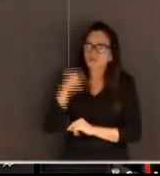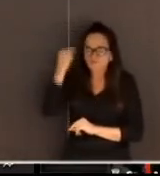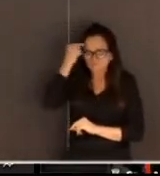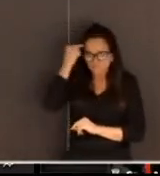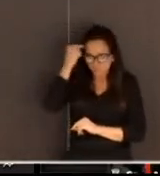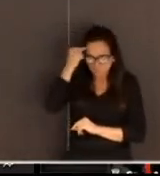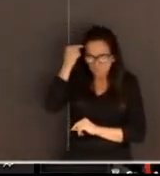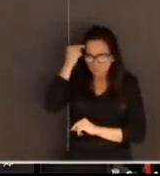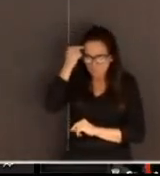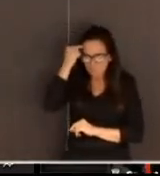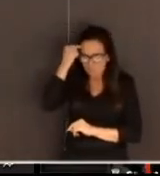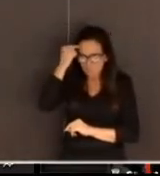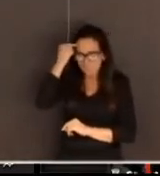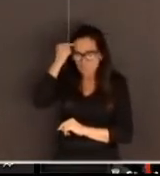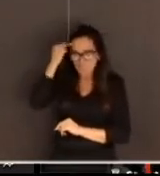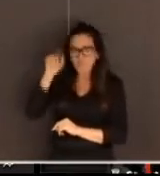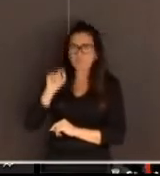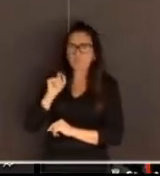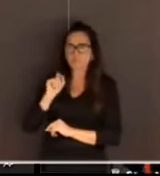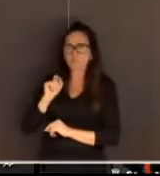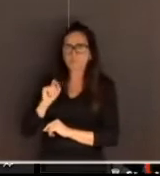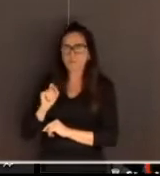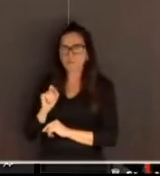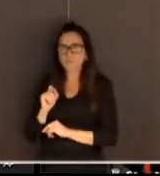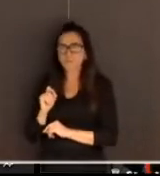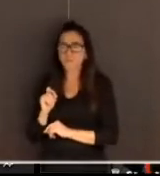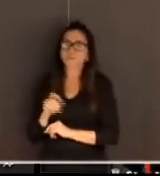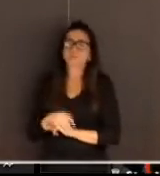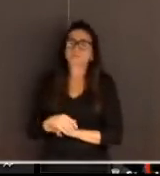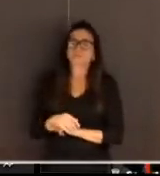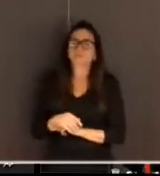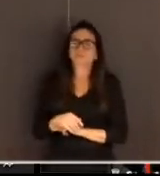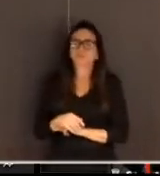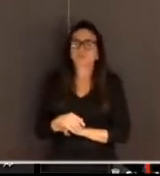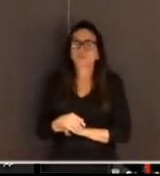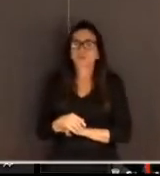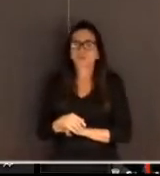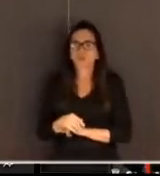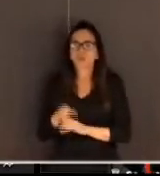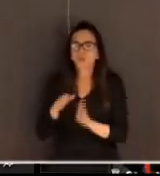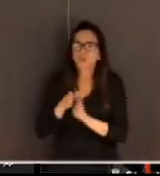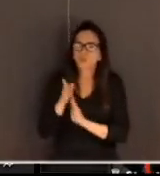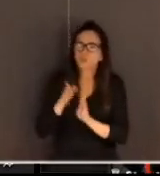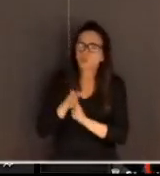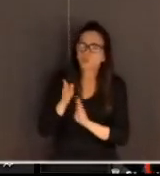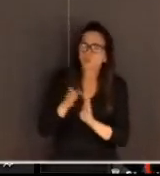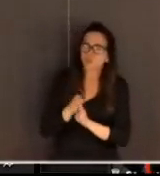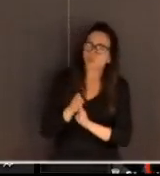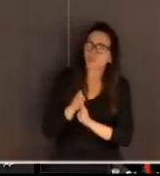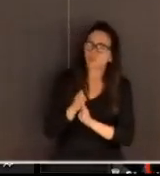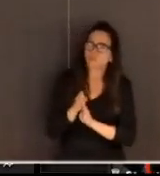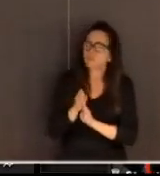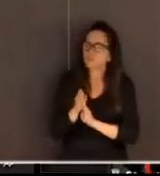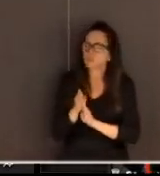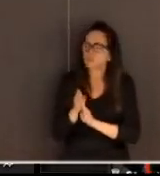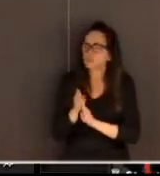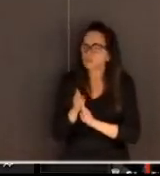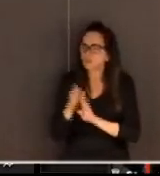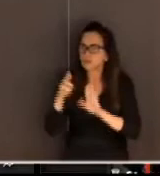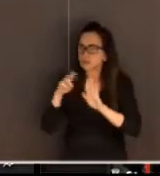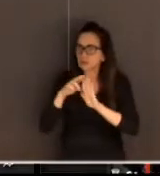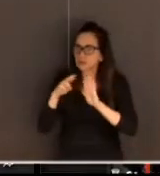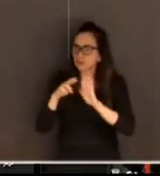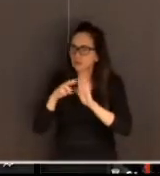relação à nulidade dos quesitos é que a recomendação é: os quesitos devem